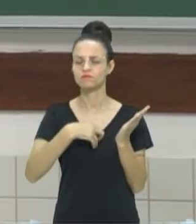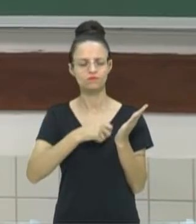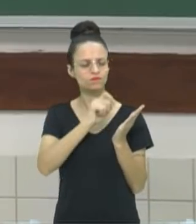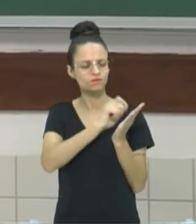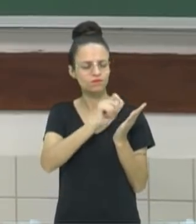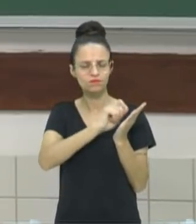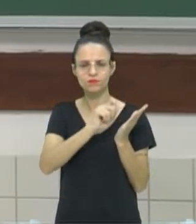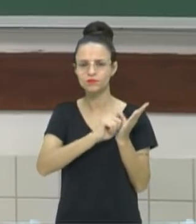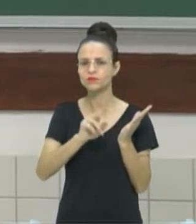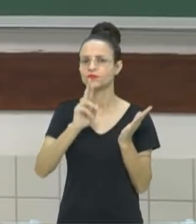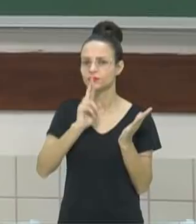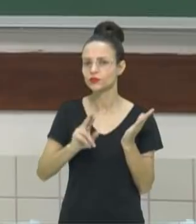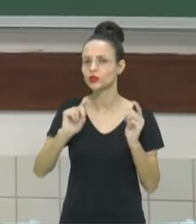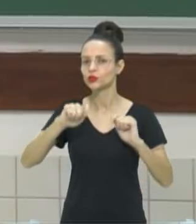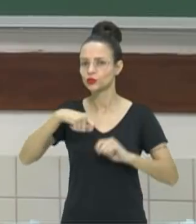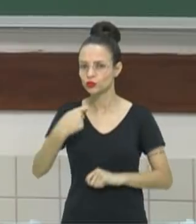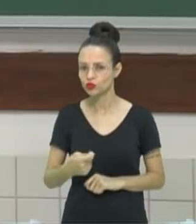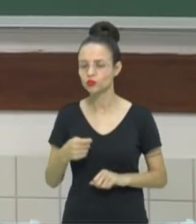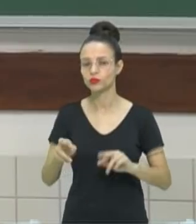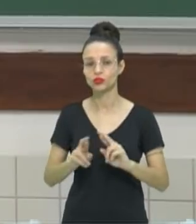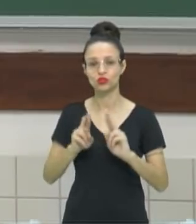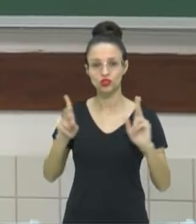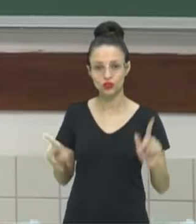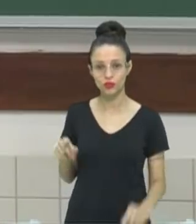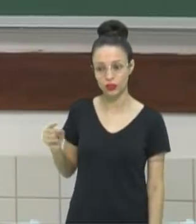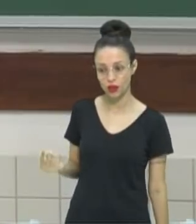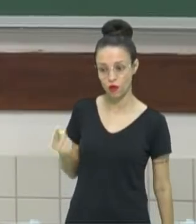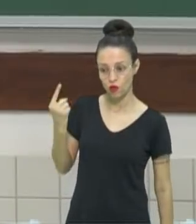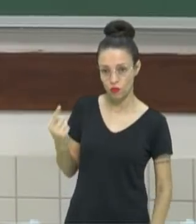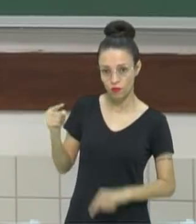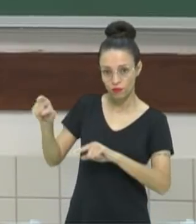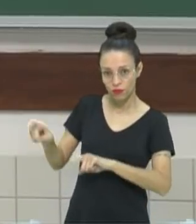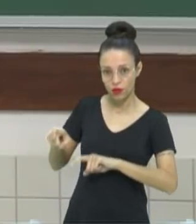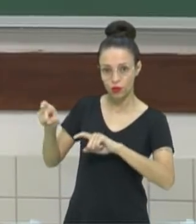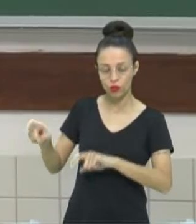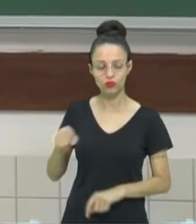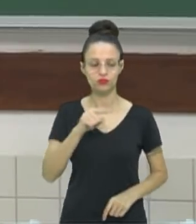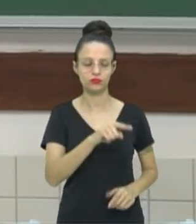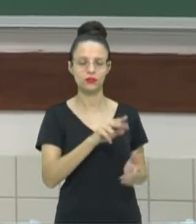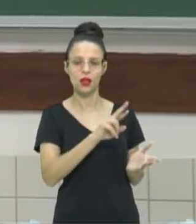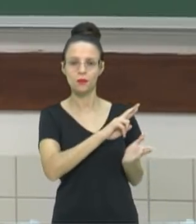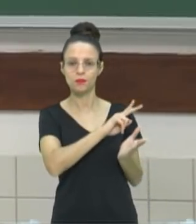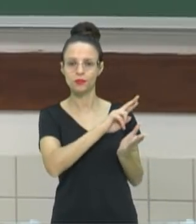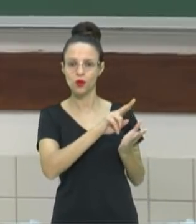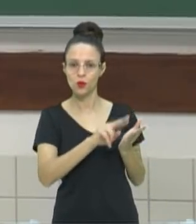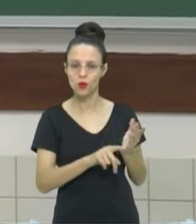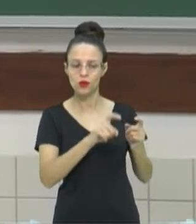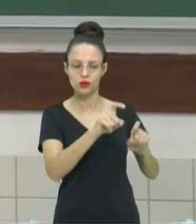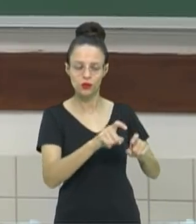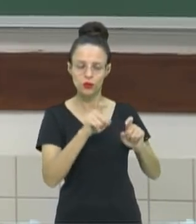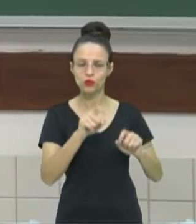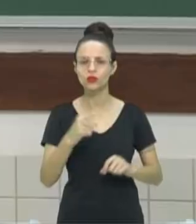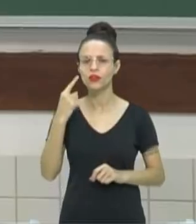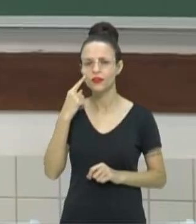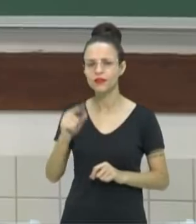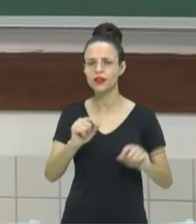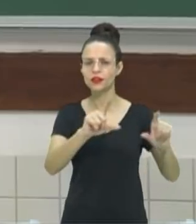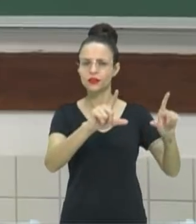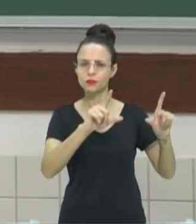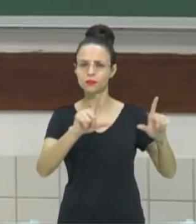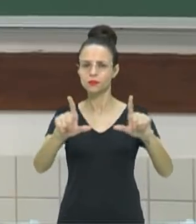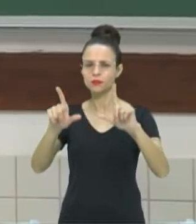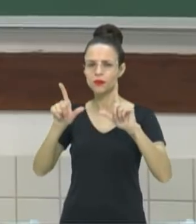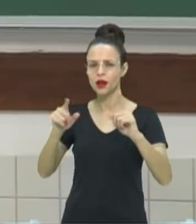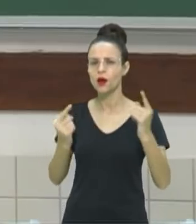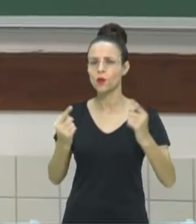a resposta ali sobre a diferença entre monocultura e policultura e identificar nas duas imagens que a gente colocou na atividade